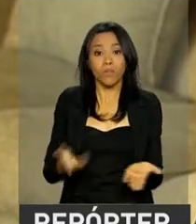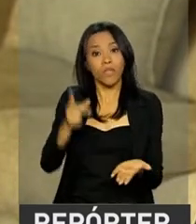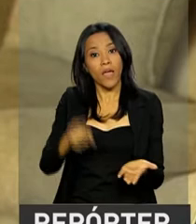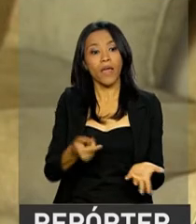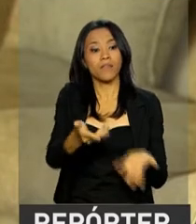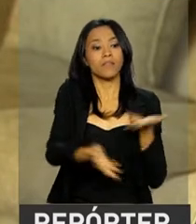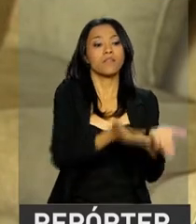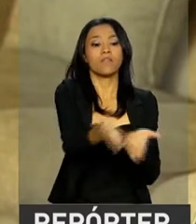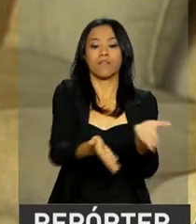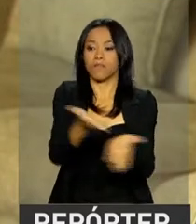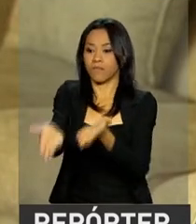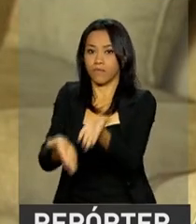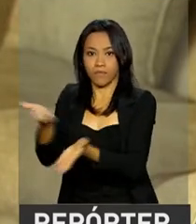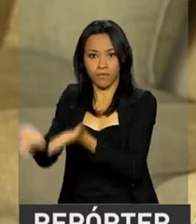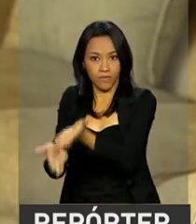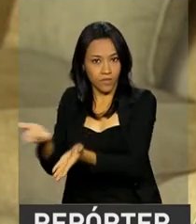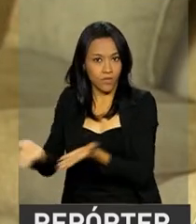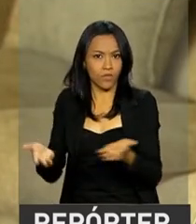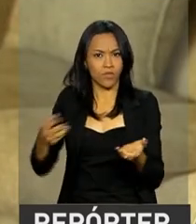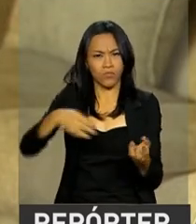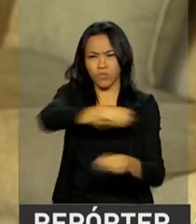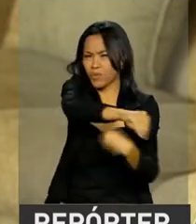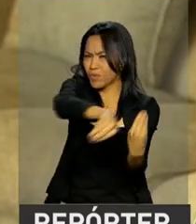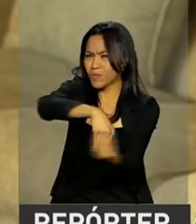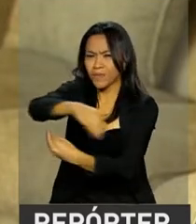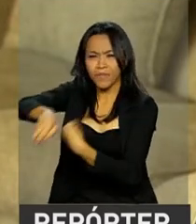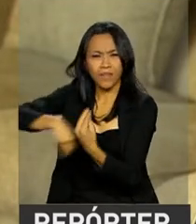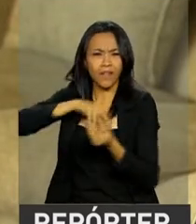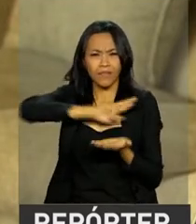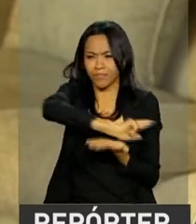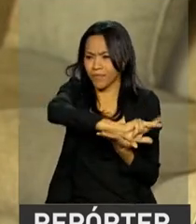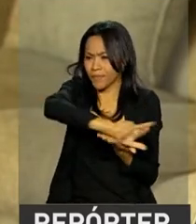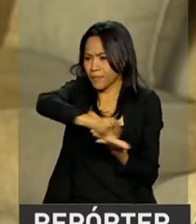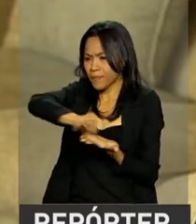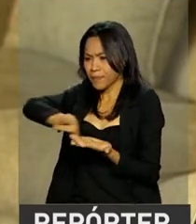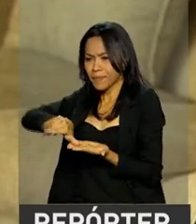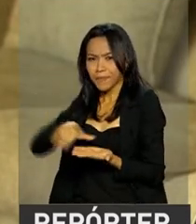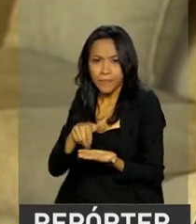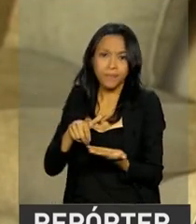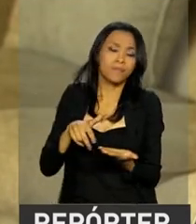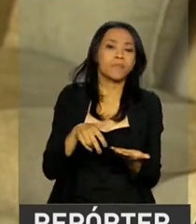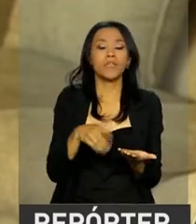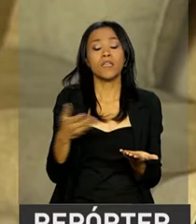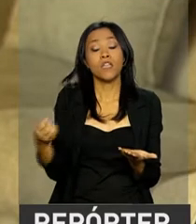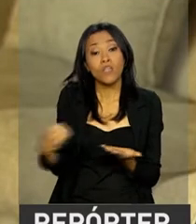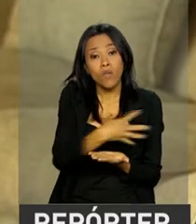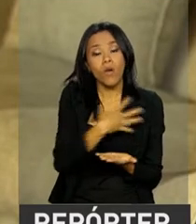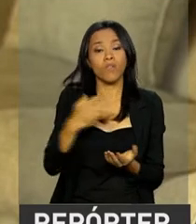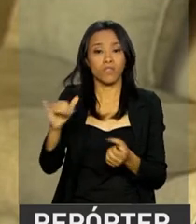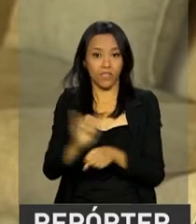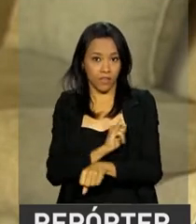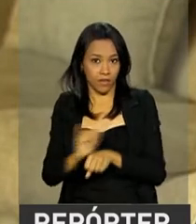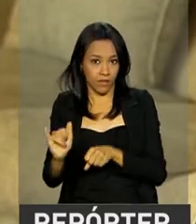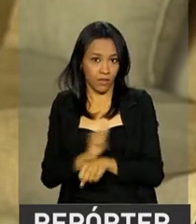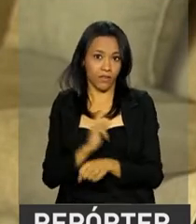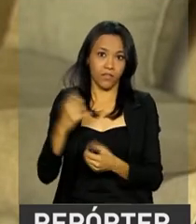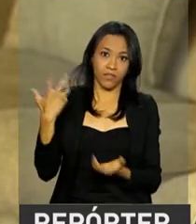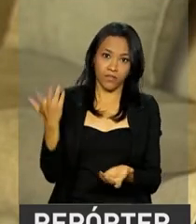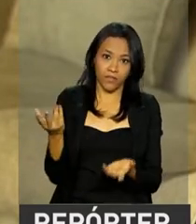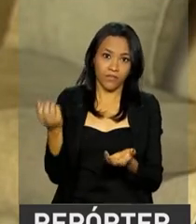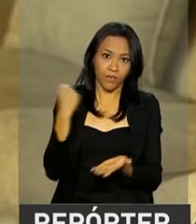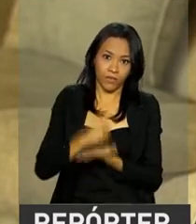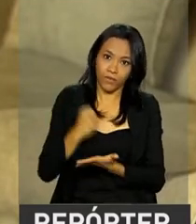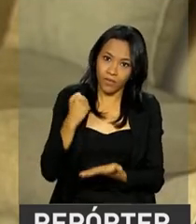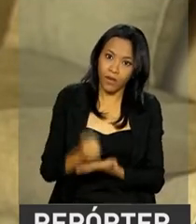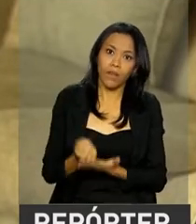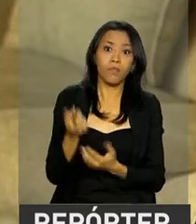Uma economia muito heterogênea, muito diversificada e exige novas formas de contratação para proteger